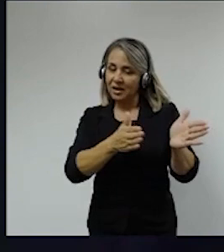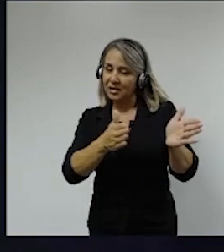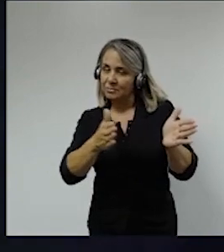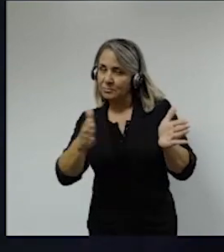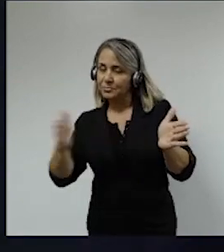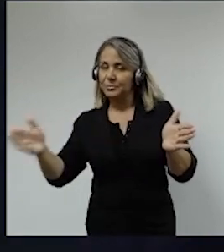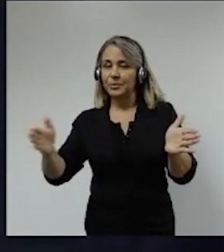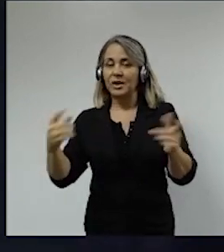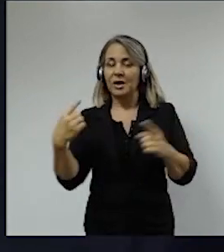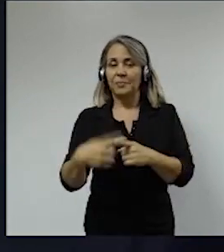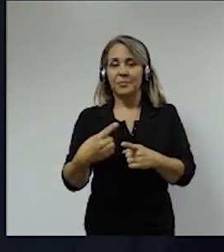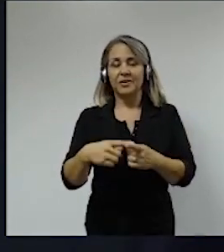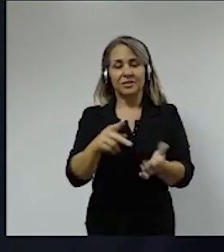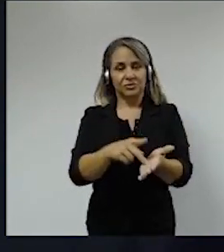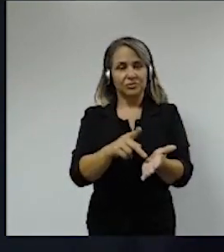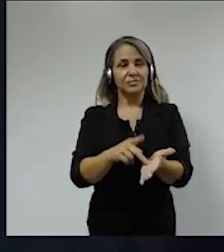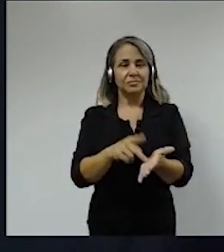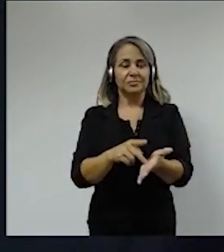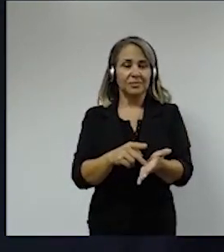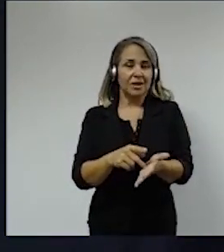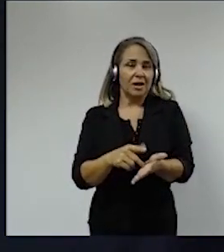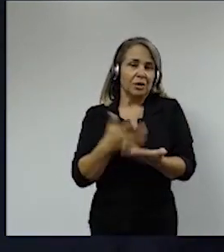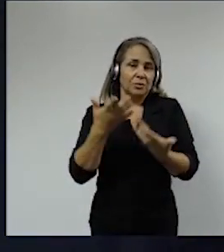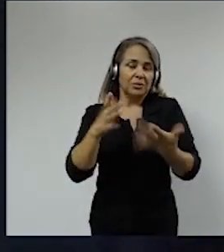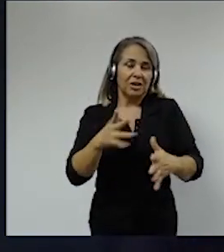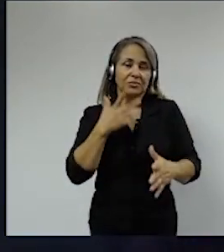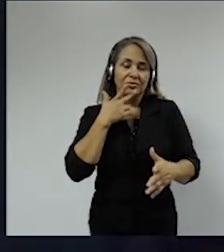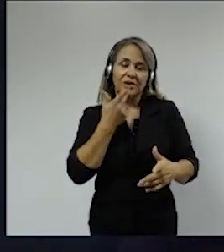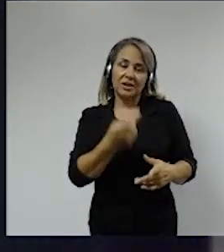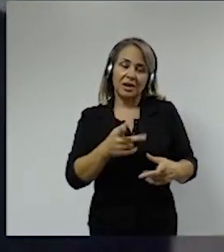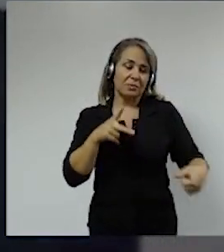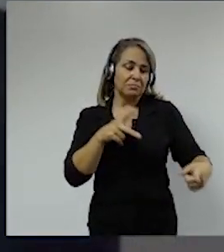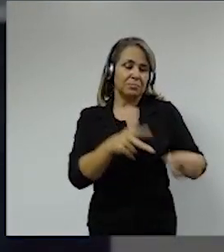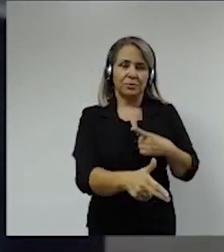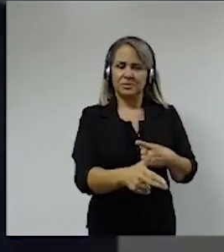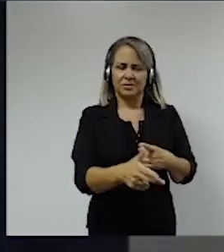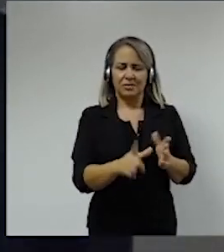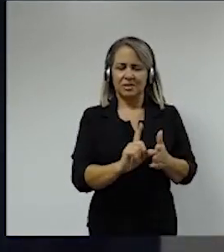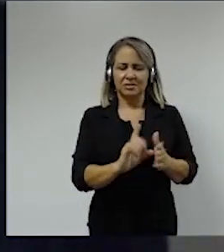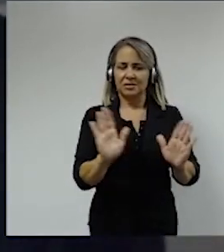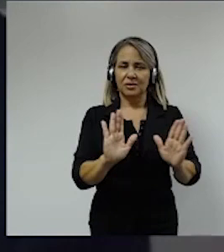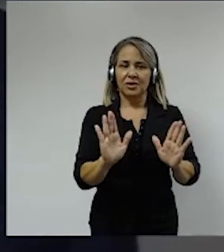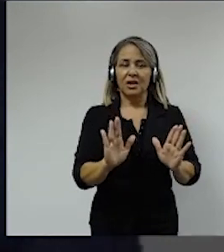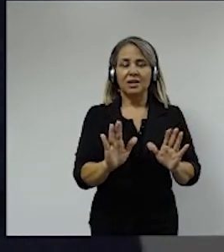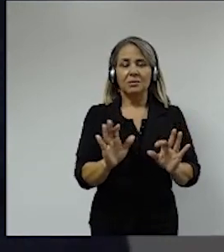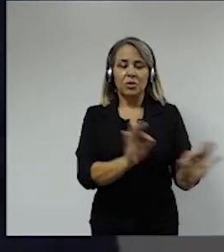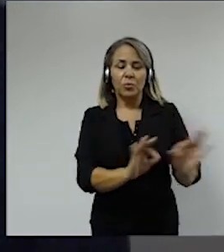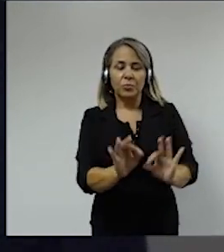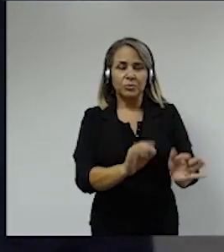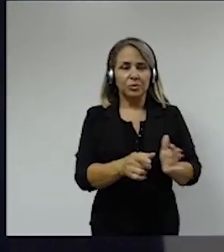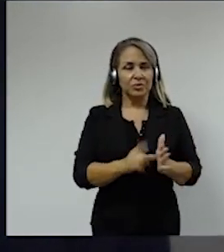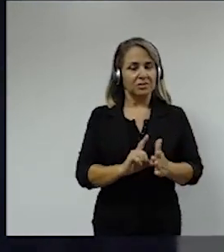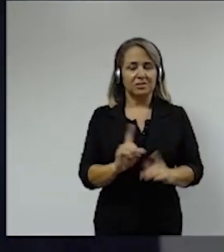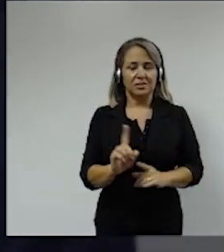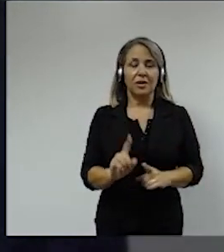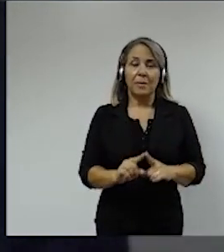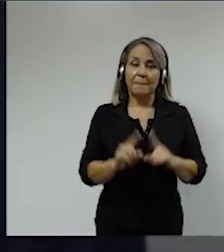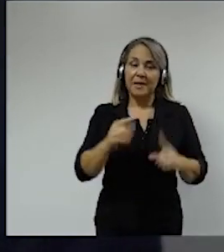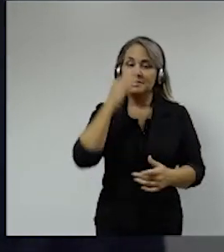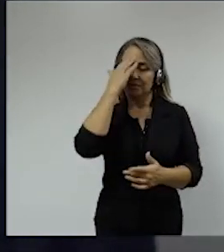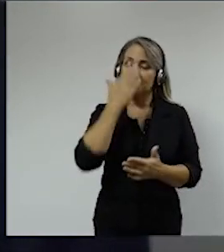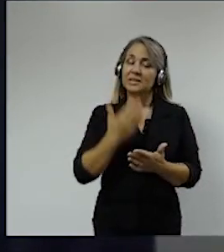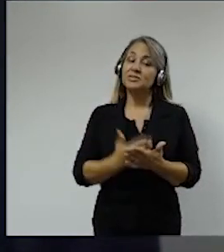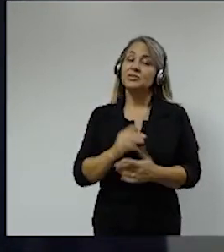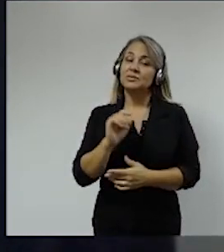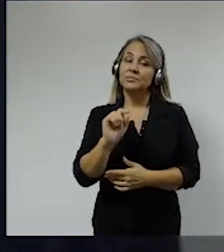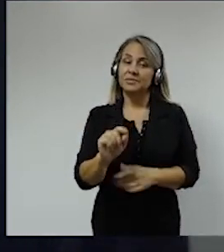porque, obviamente, não cabe falar em censura prévia, não cabe falar em controle prévio, mas eu, como você, acredito